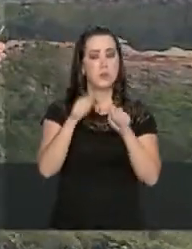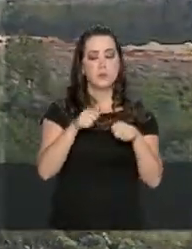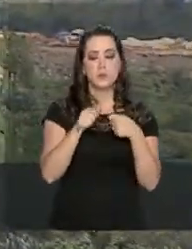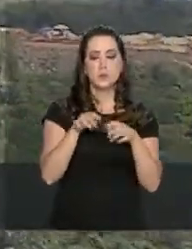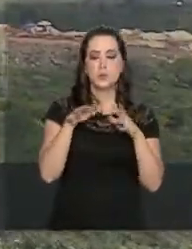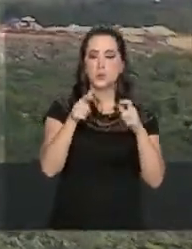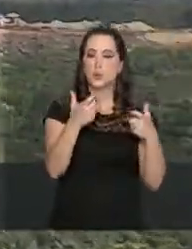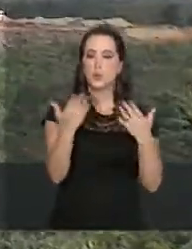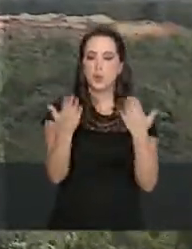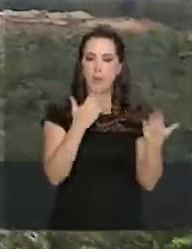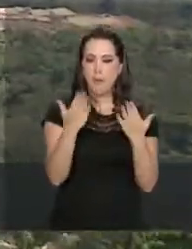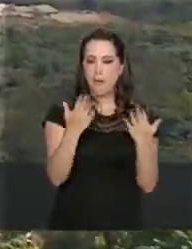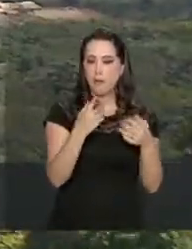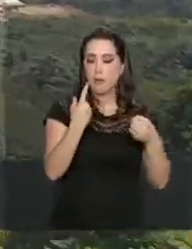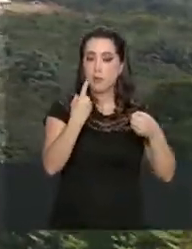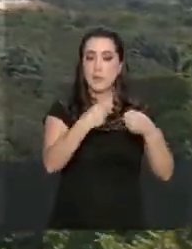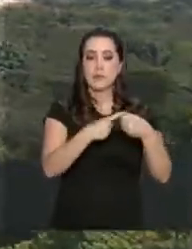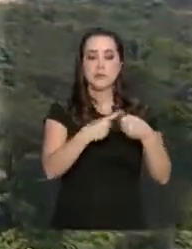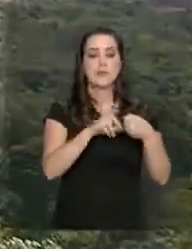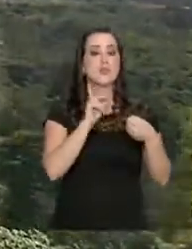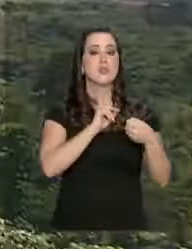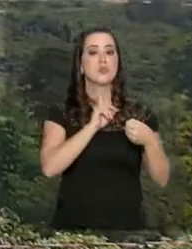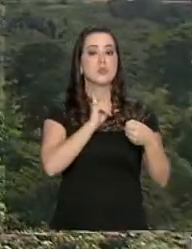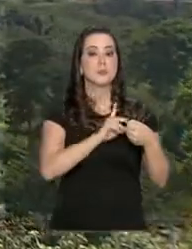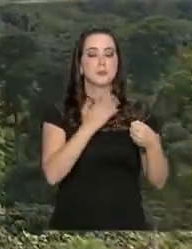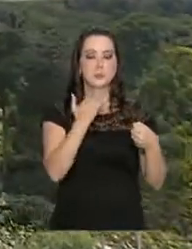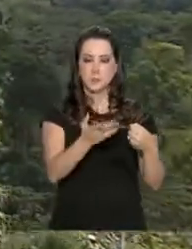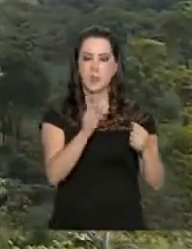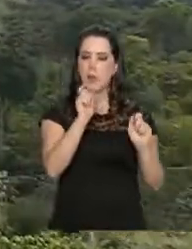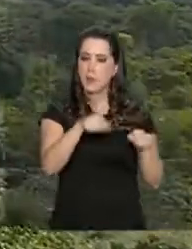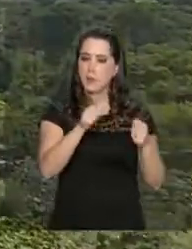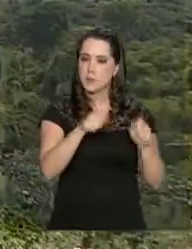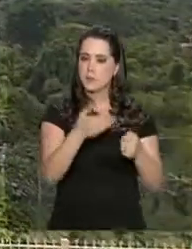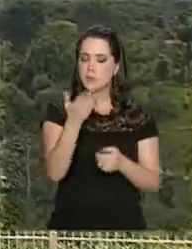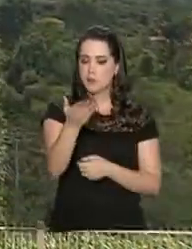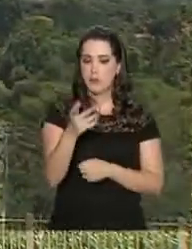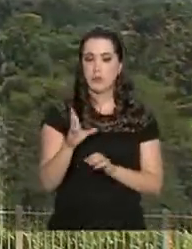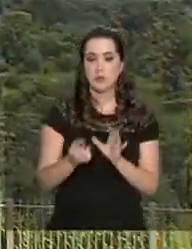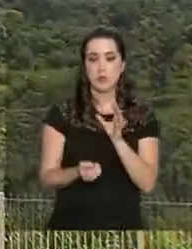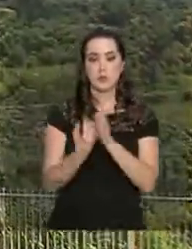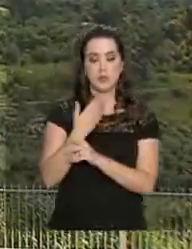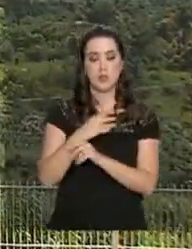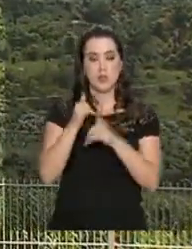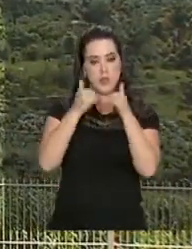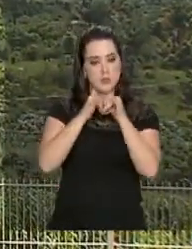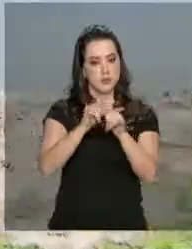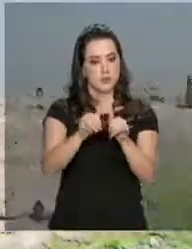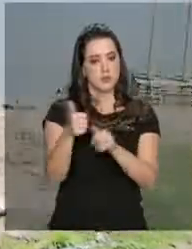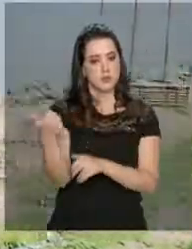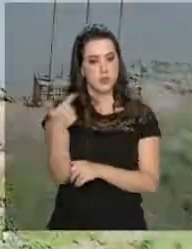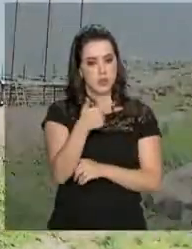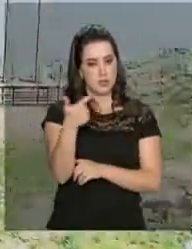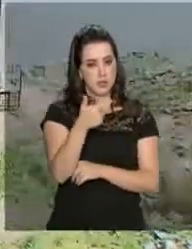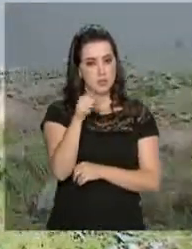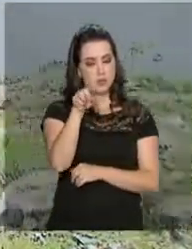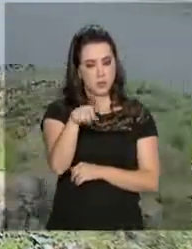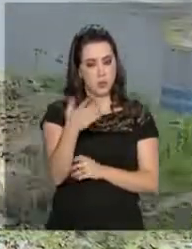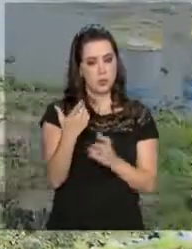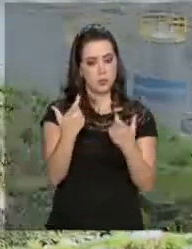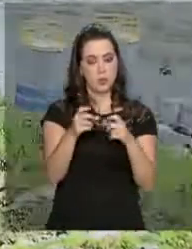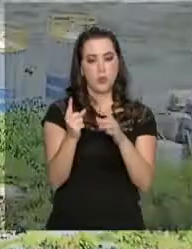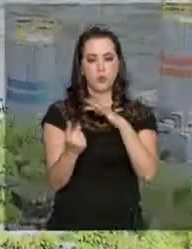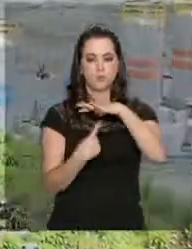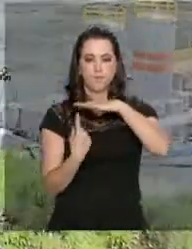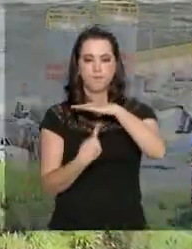toda a região metropolitana de belo horizonte é a capacidade de geração de energia que a décima segunda turbina da usina